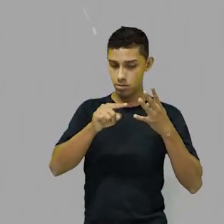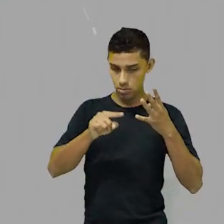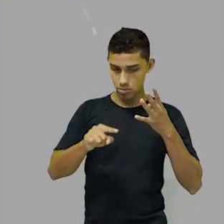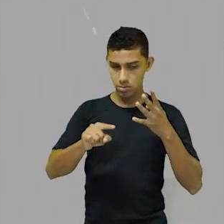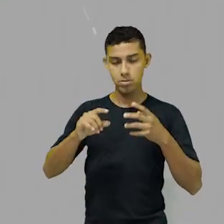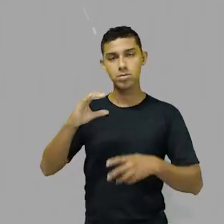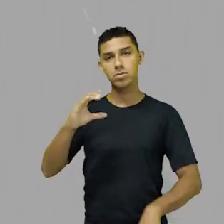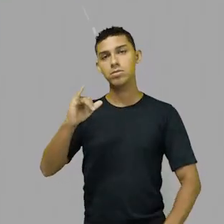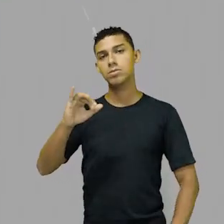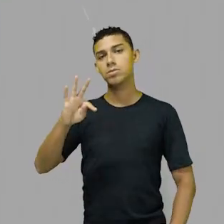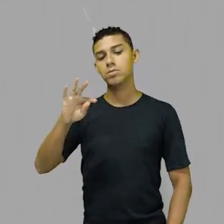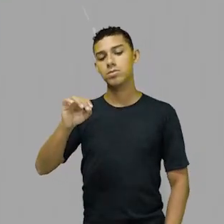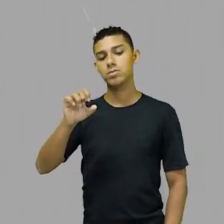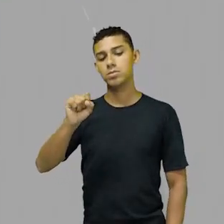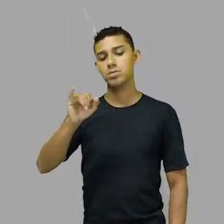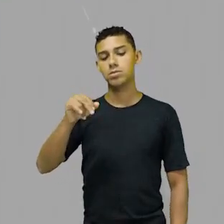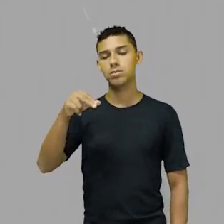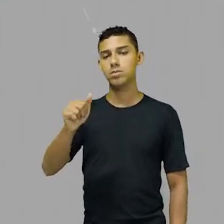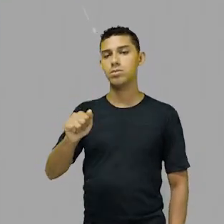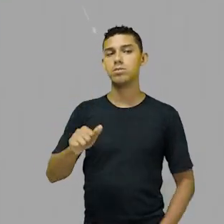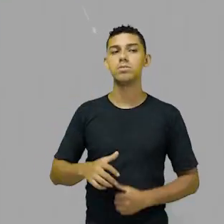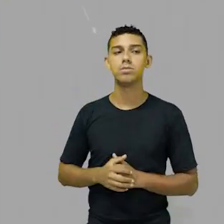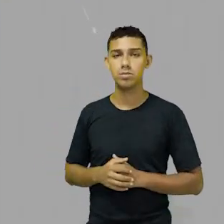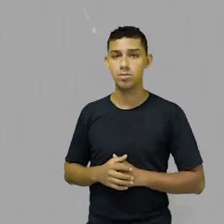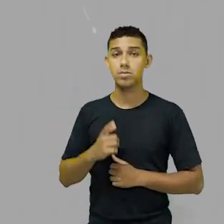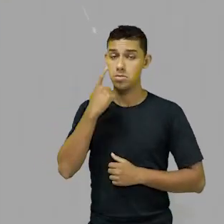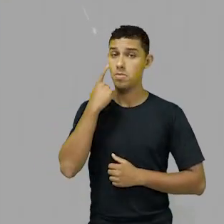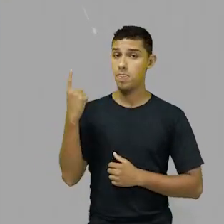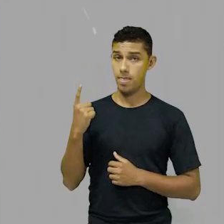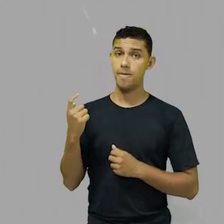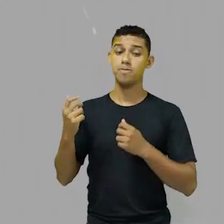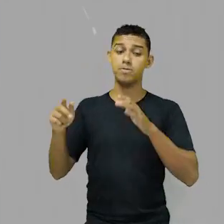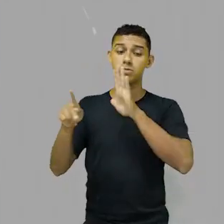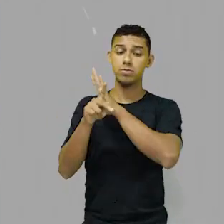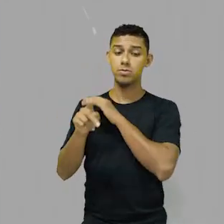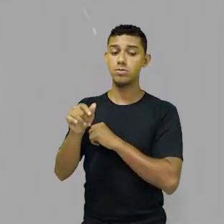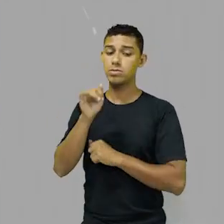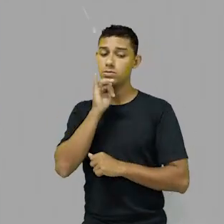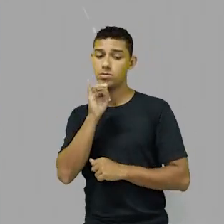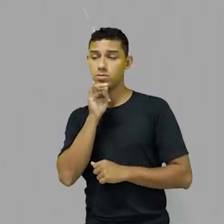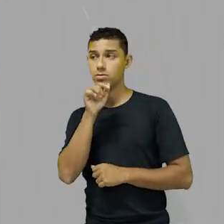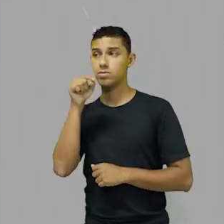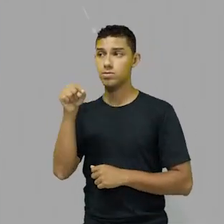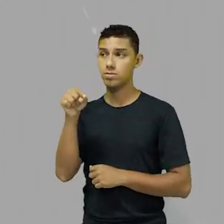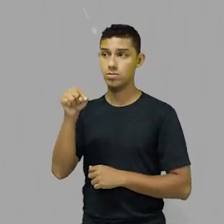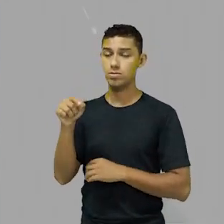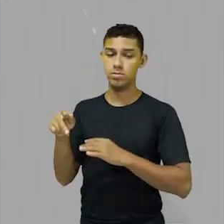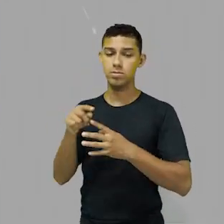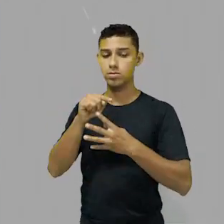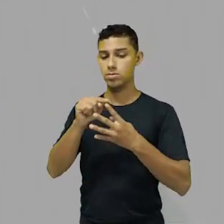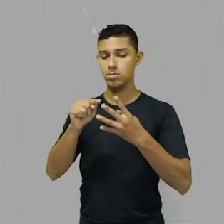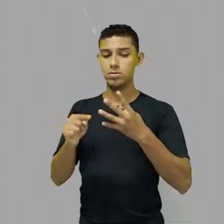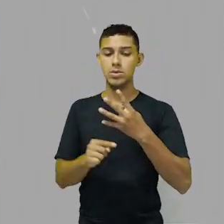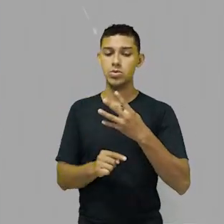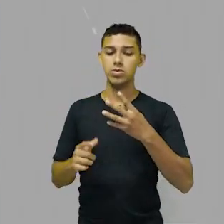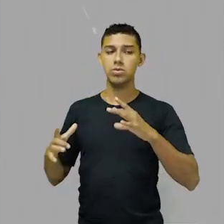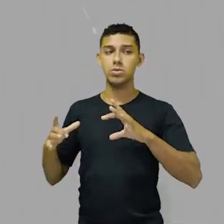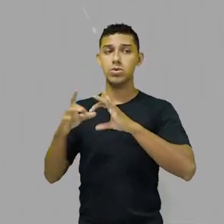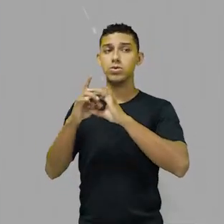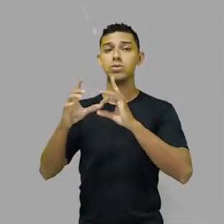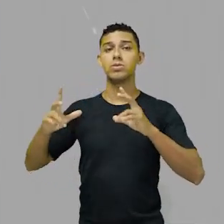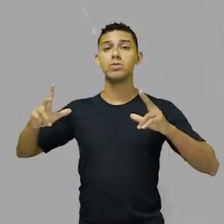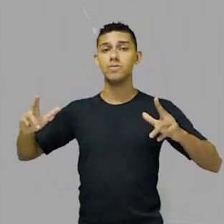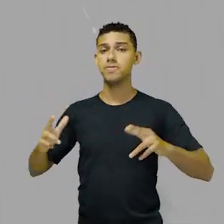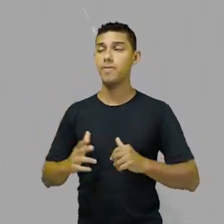base Z funciona como se fosse a citosina. Então o comportamento aqui dessas bases aqui que ele mostrou será